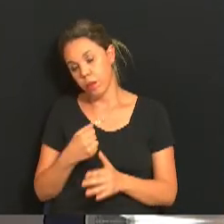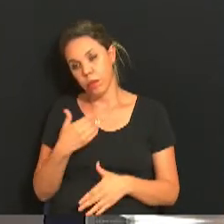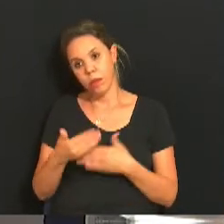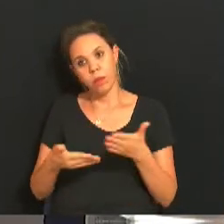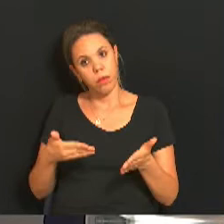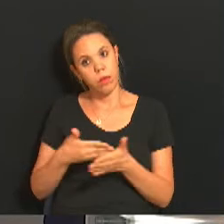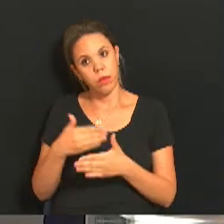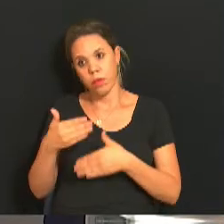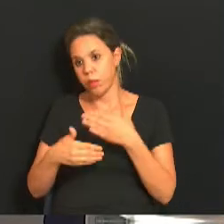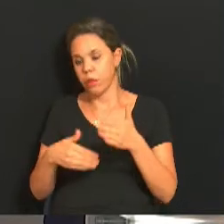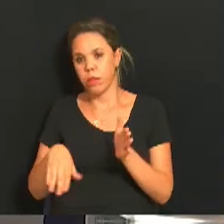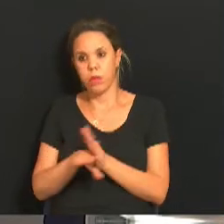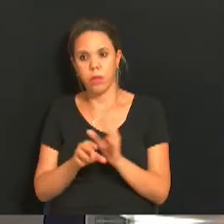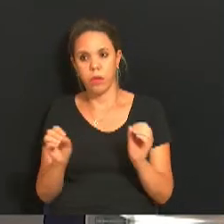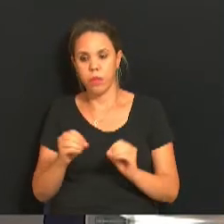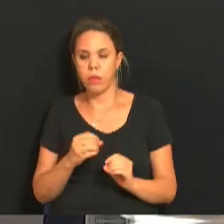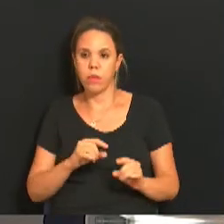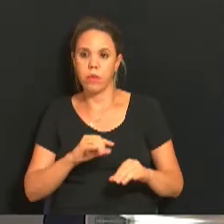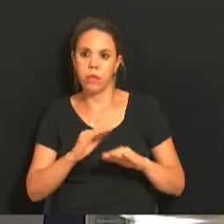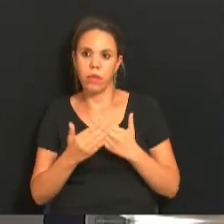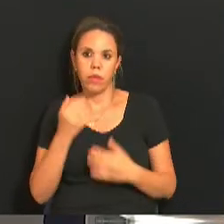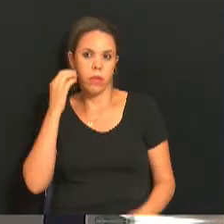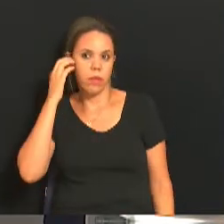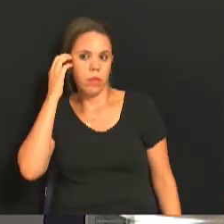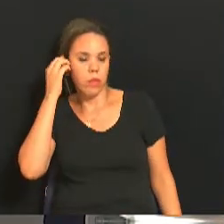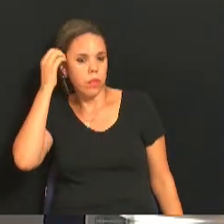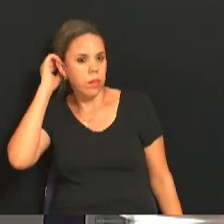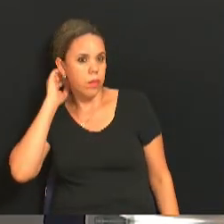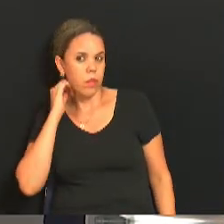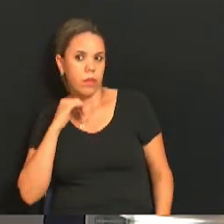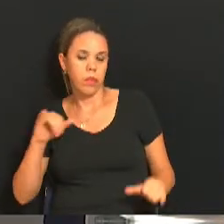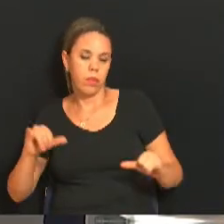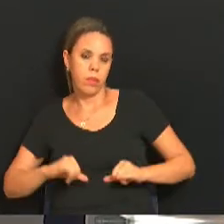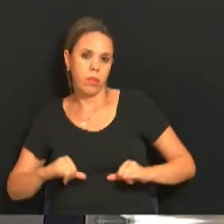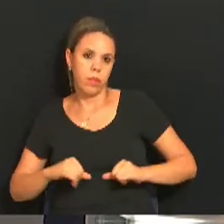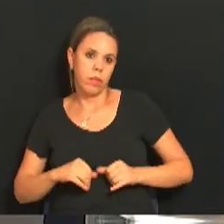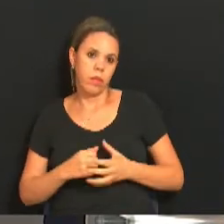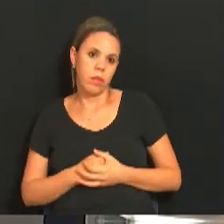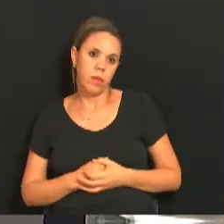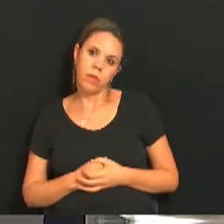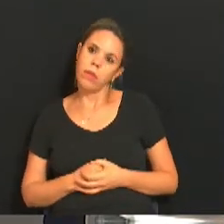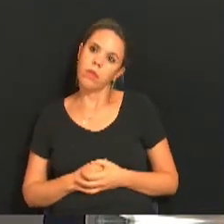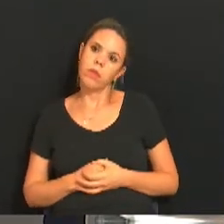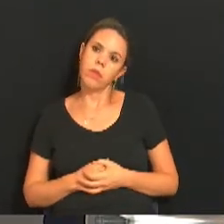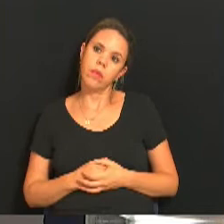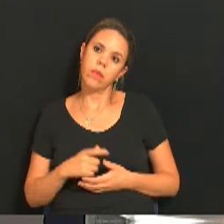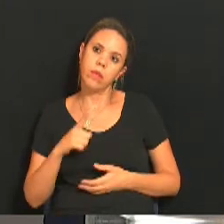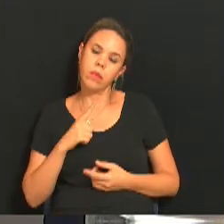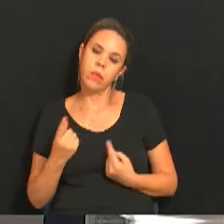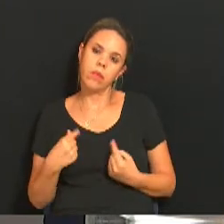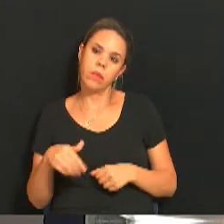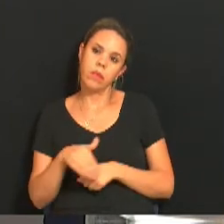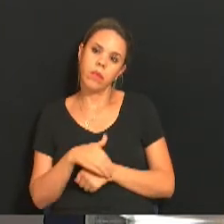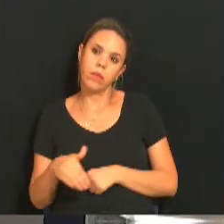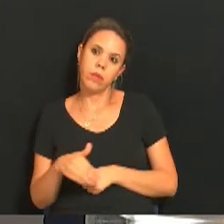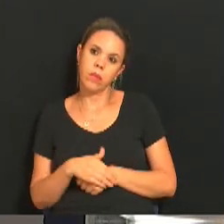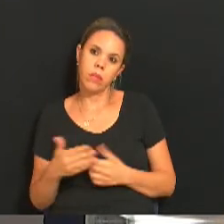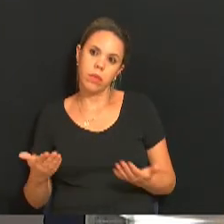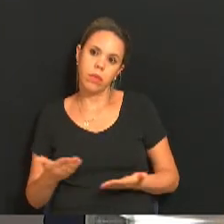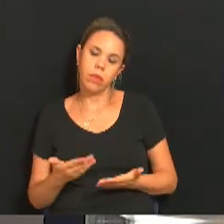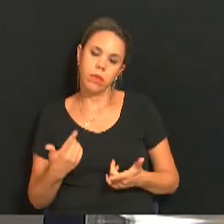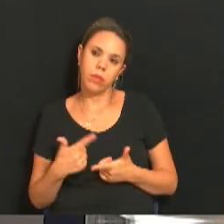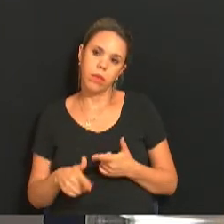lembro industrial e infelizmente ela sofre com ele mas temos uma Rua Açaí do líder hoje é